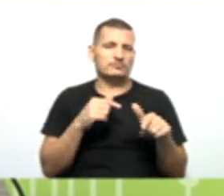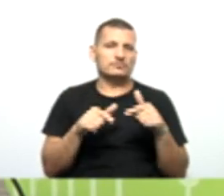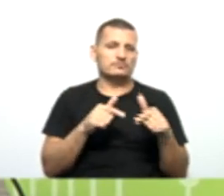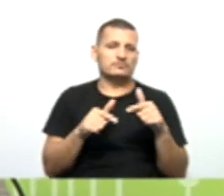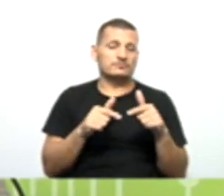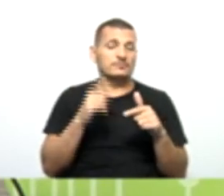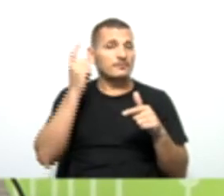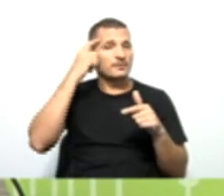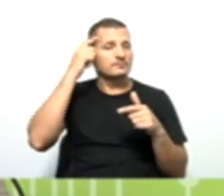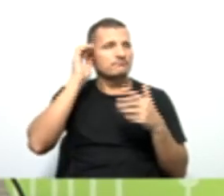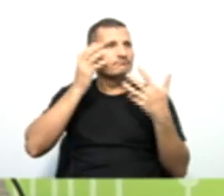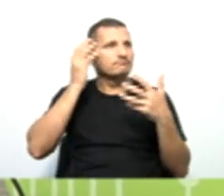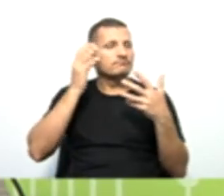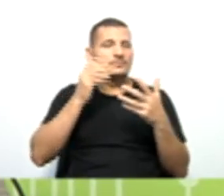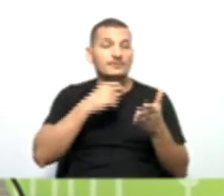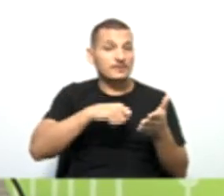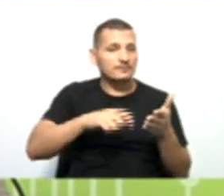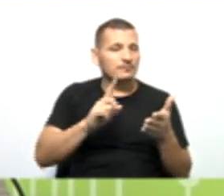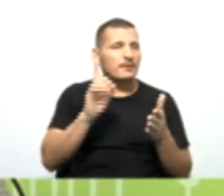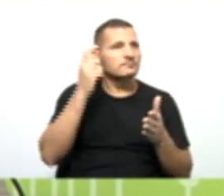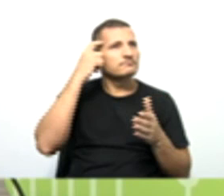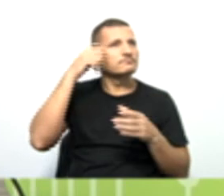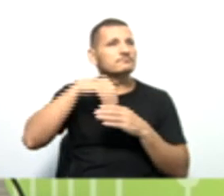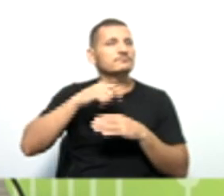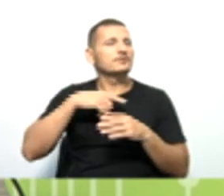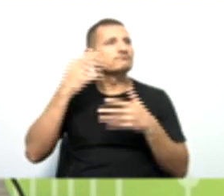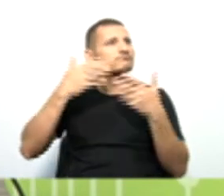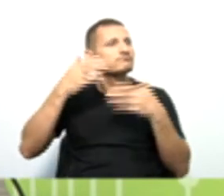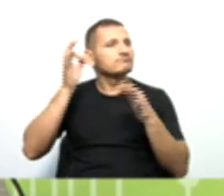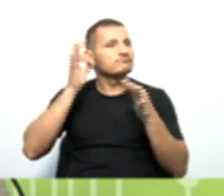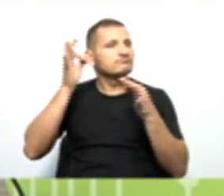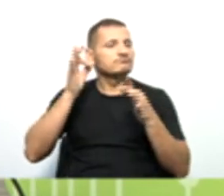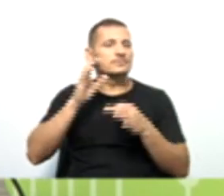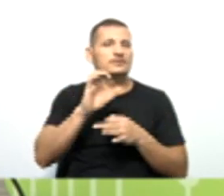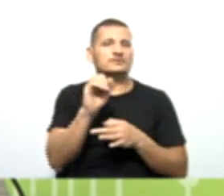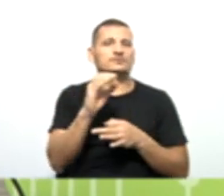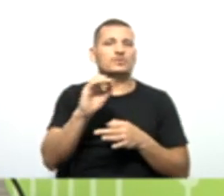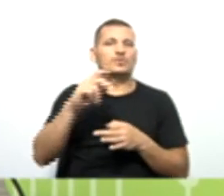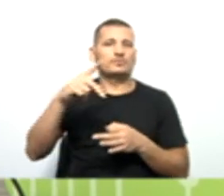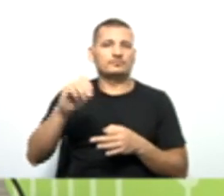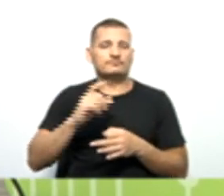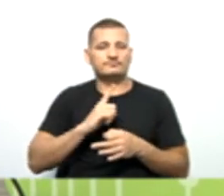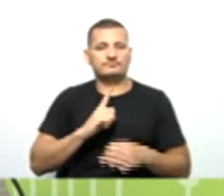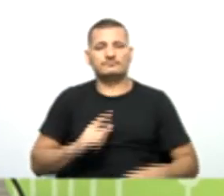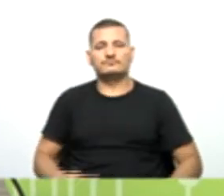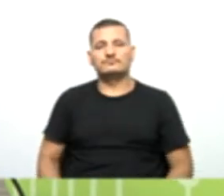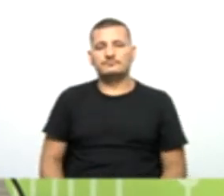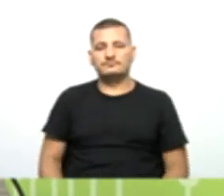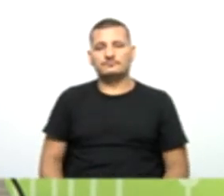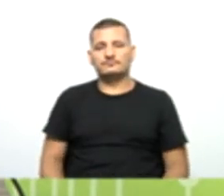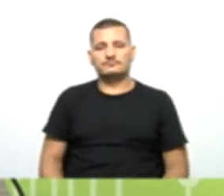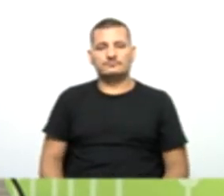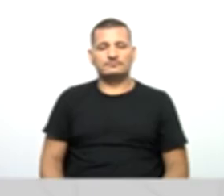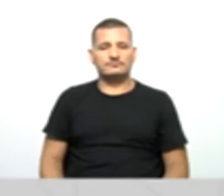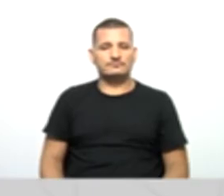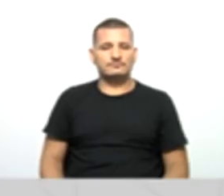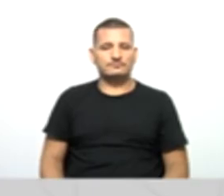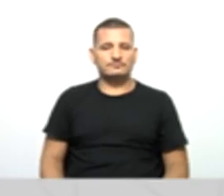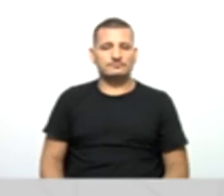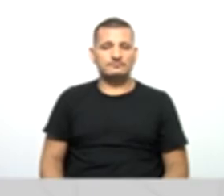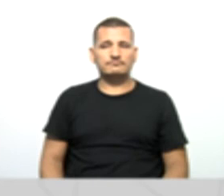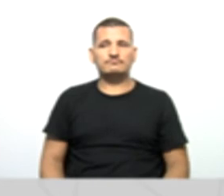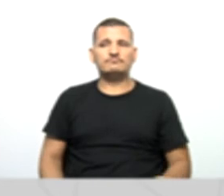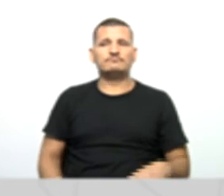própria cabeça. Ele só não escreve, mas na própria cabeça ele já trabalha com escopo. Então a gente vai voltar aqui para a última dica, tá, gente? Que